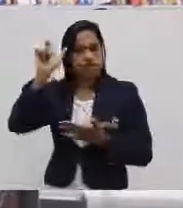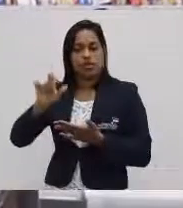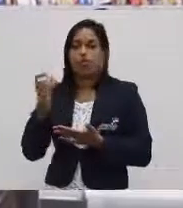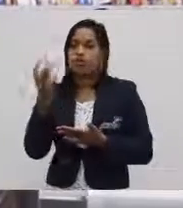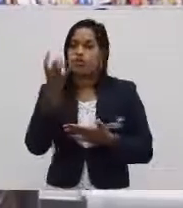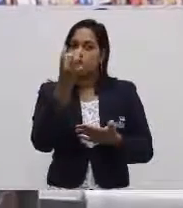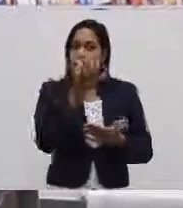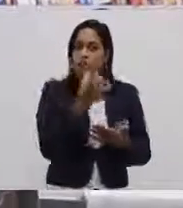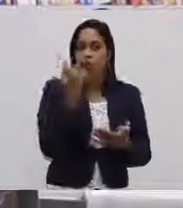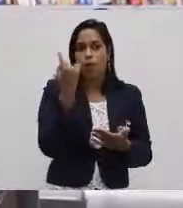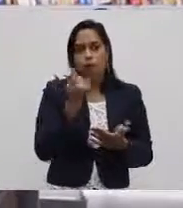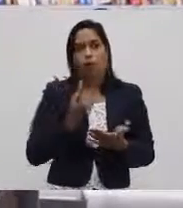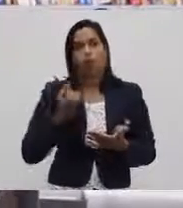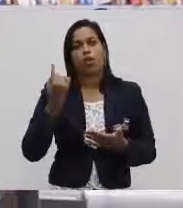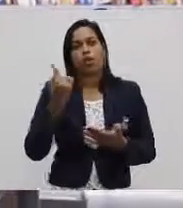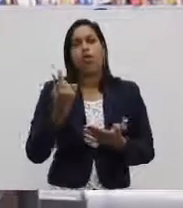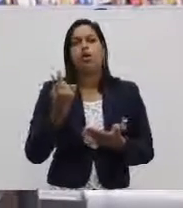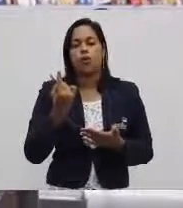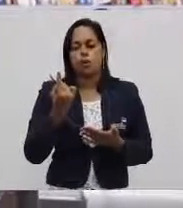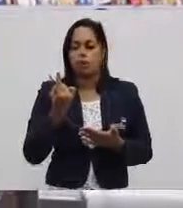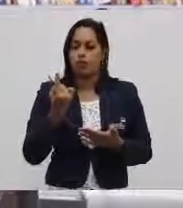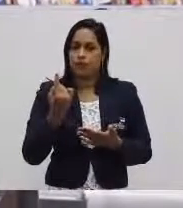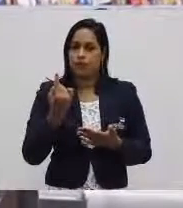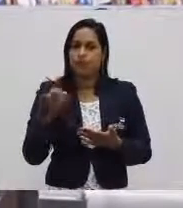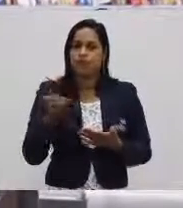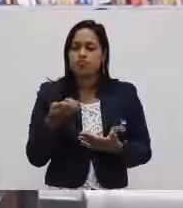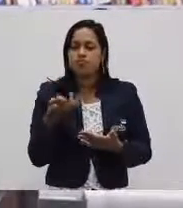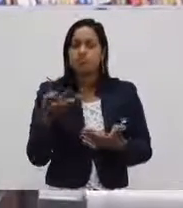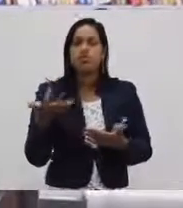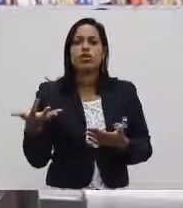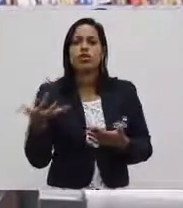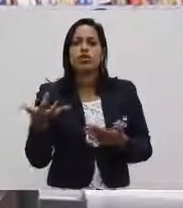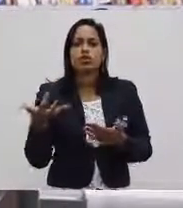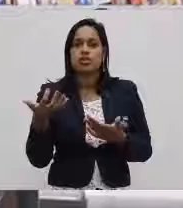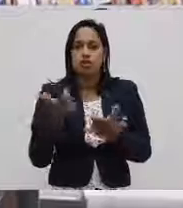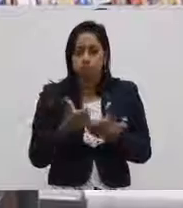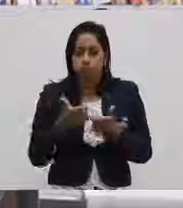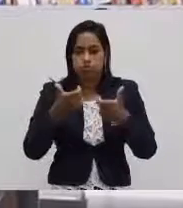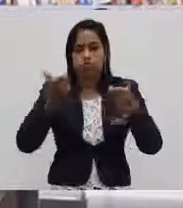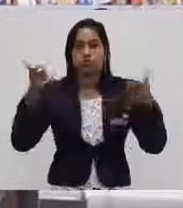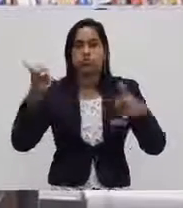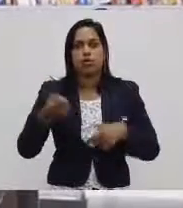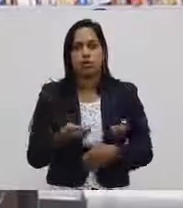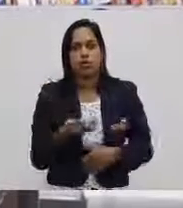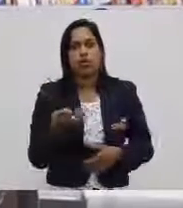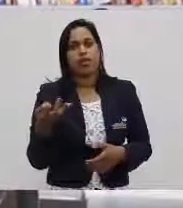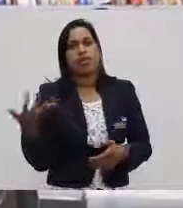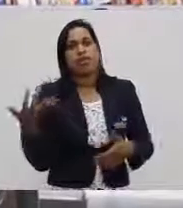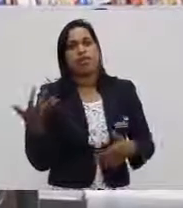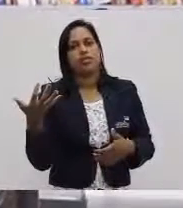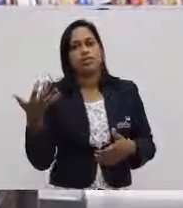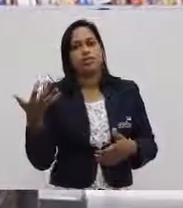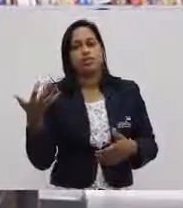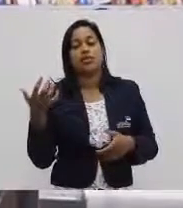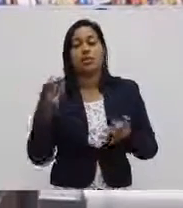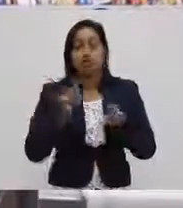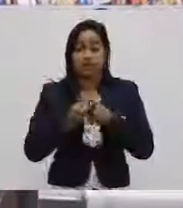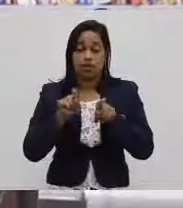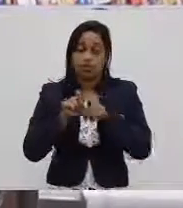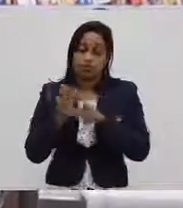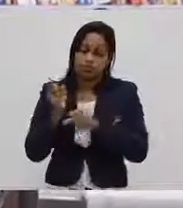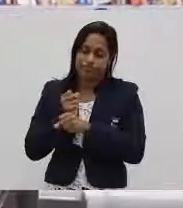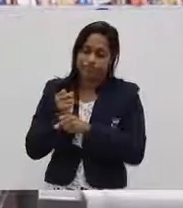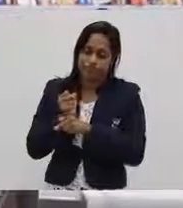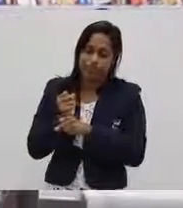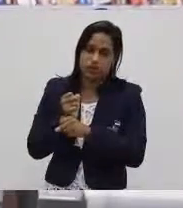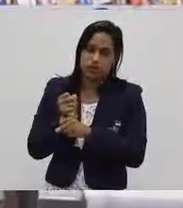um produto único, produção em baixos volumes e grande variedade, processo de longa duração